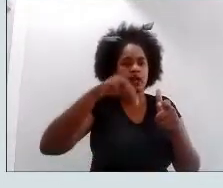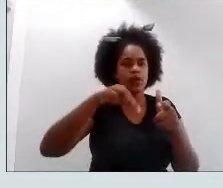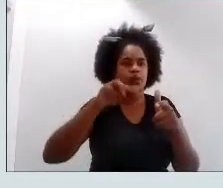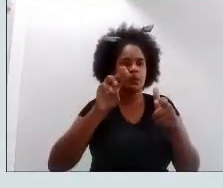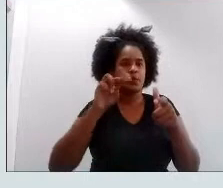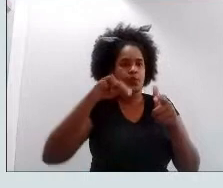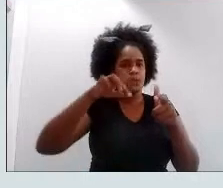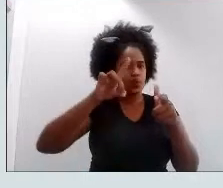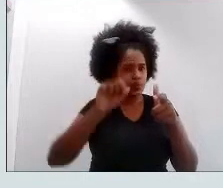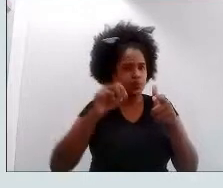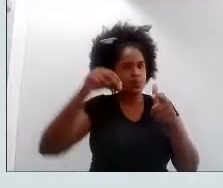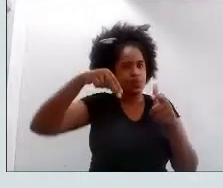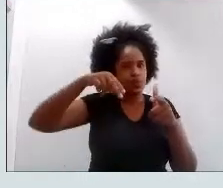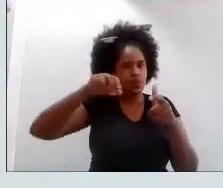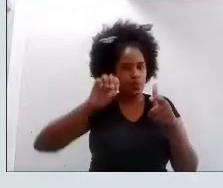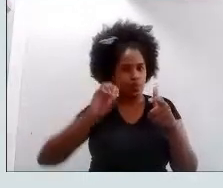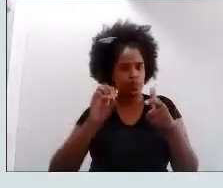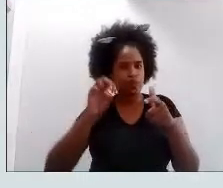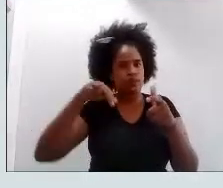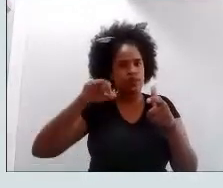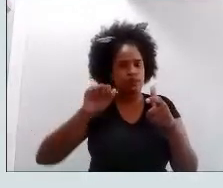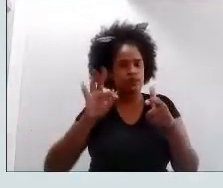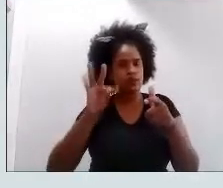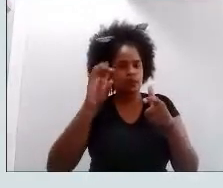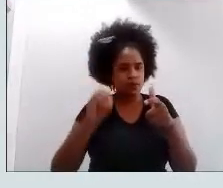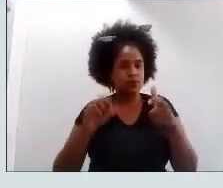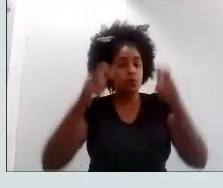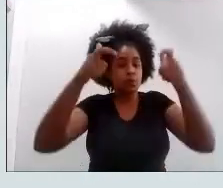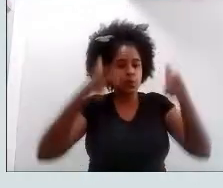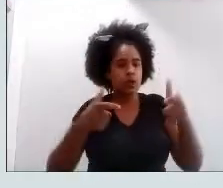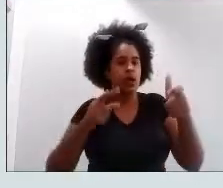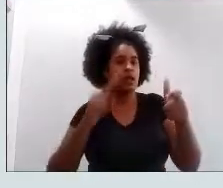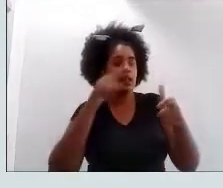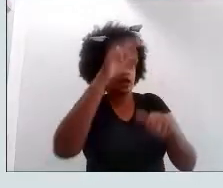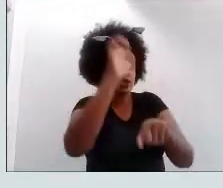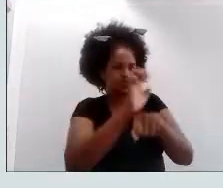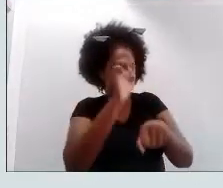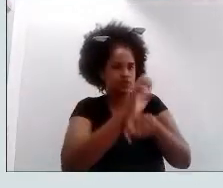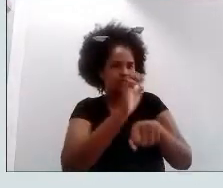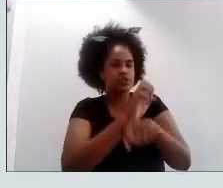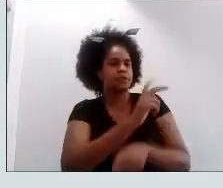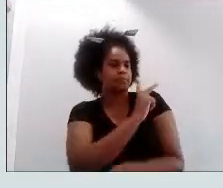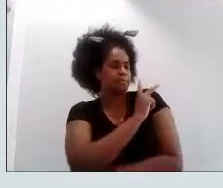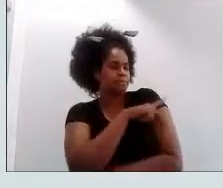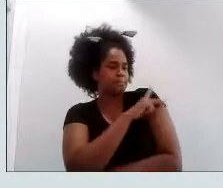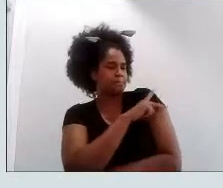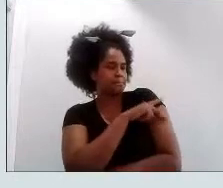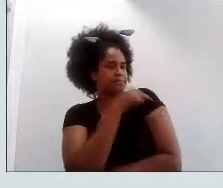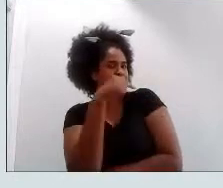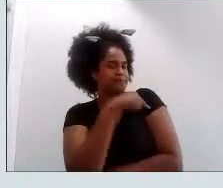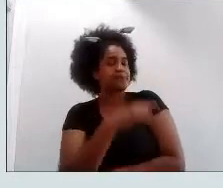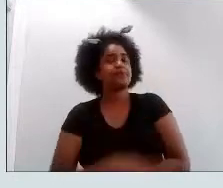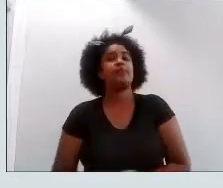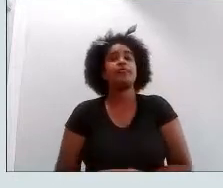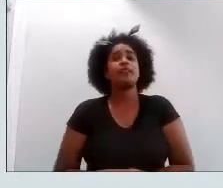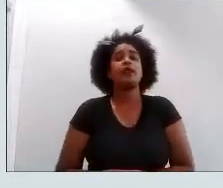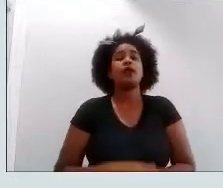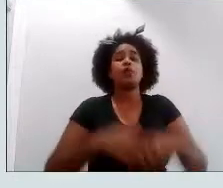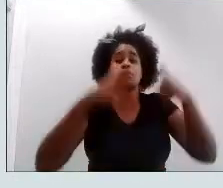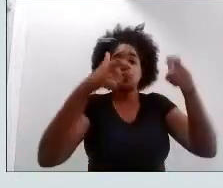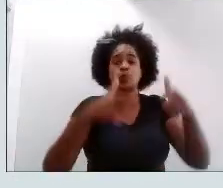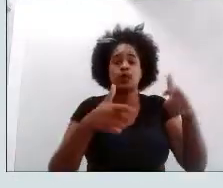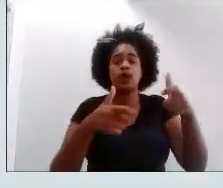São Raimundo Nonato. Esse sítio é o sítio que a arqueóloga que eu falei, Miede Guidon,